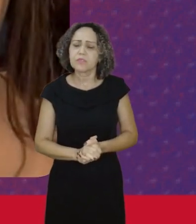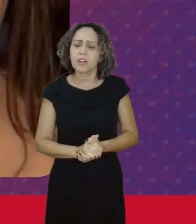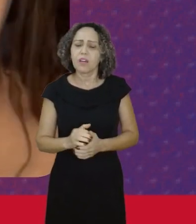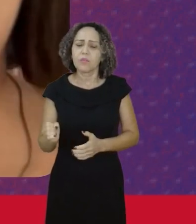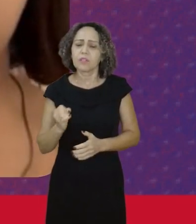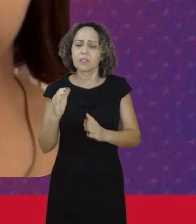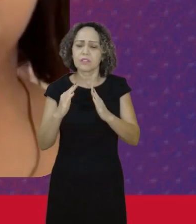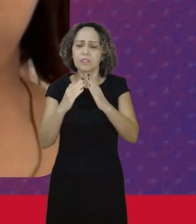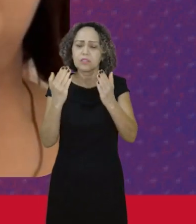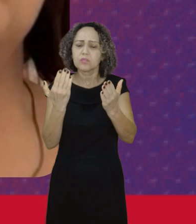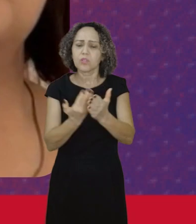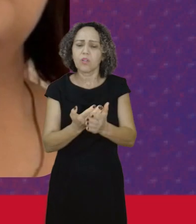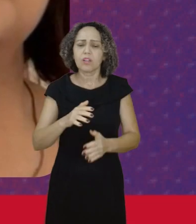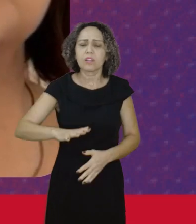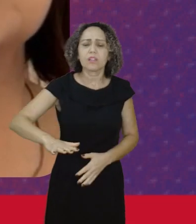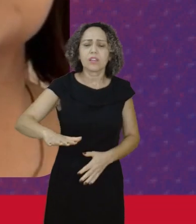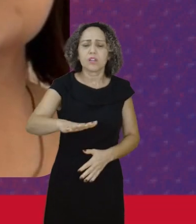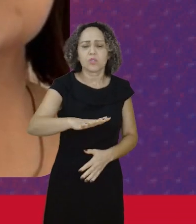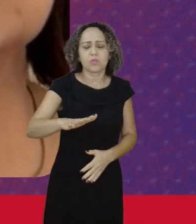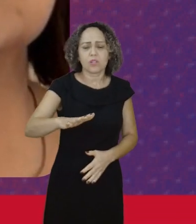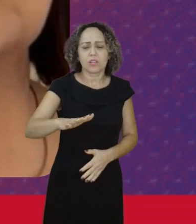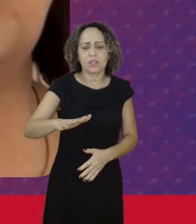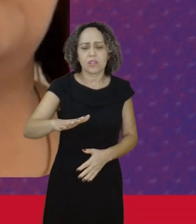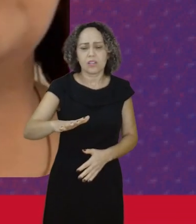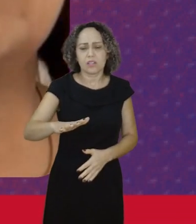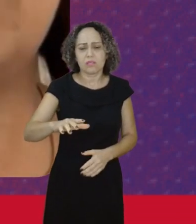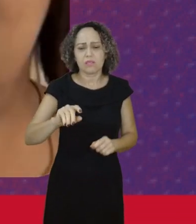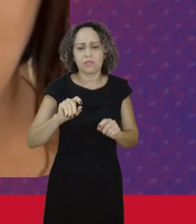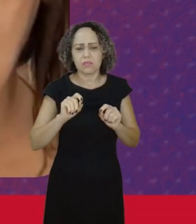usada não reproduza